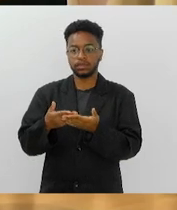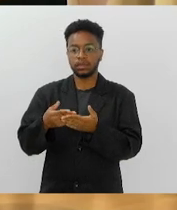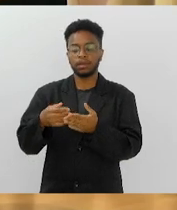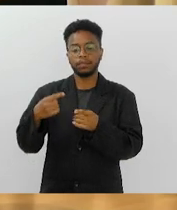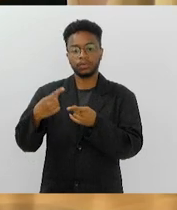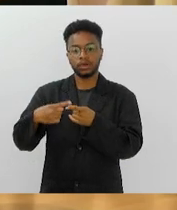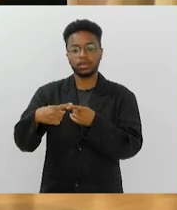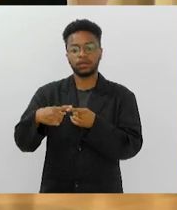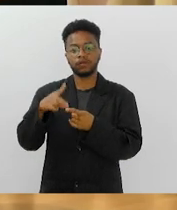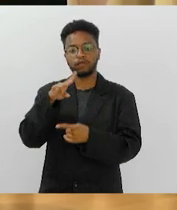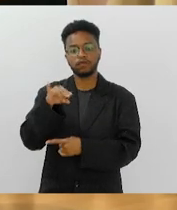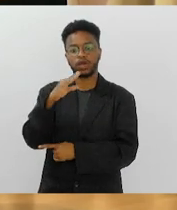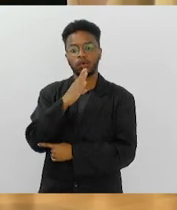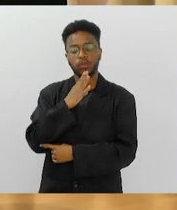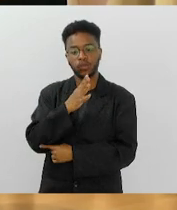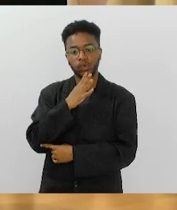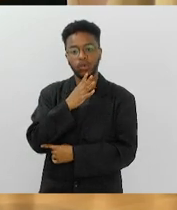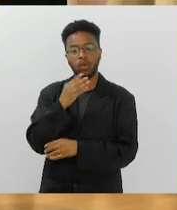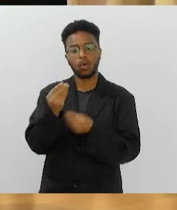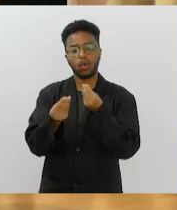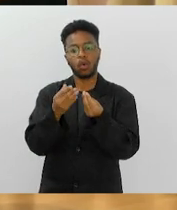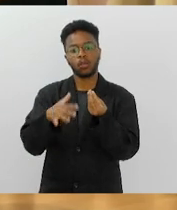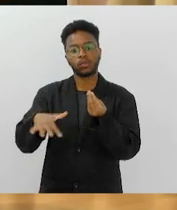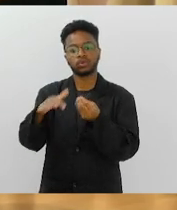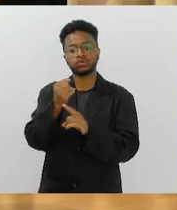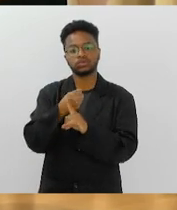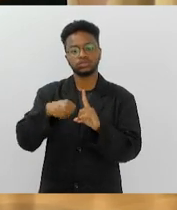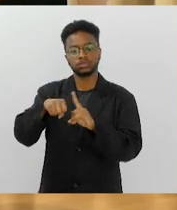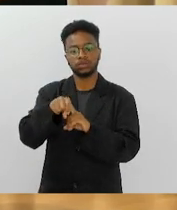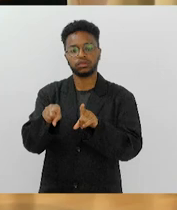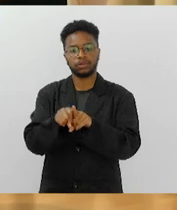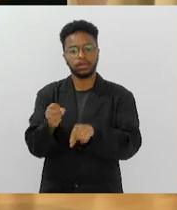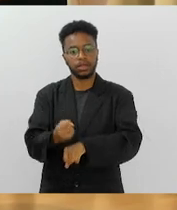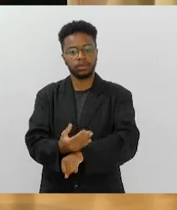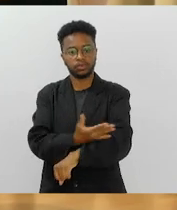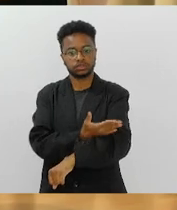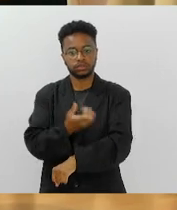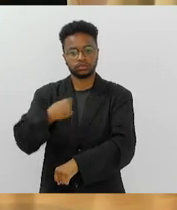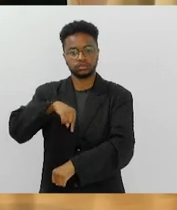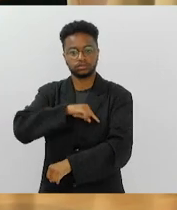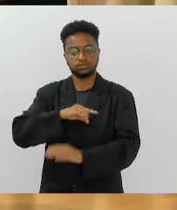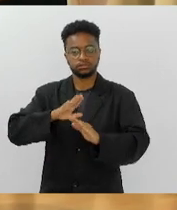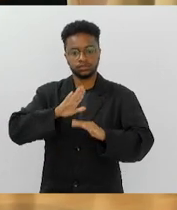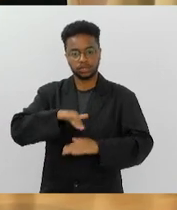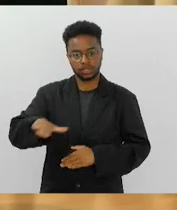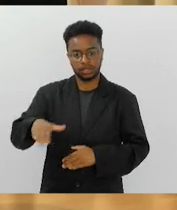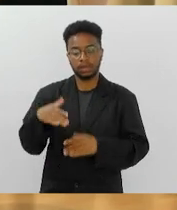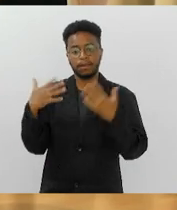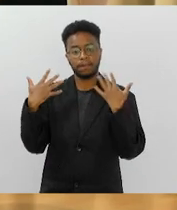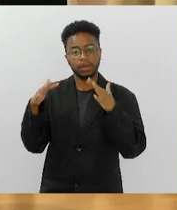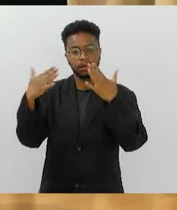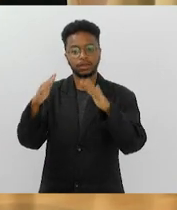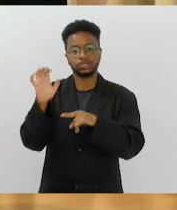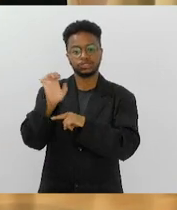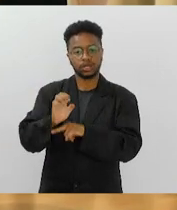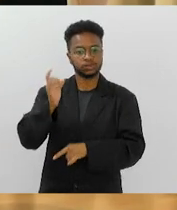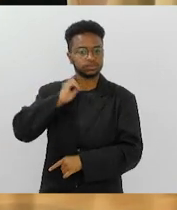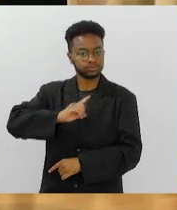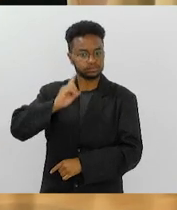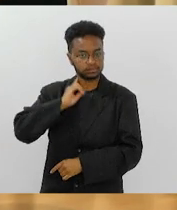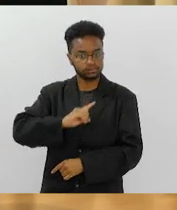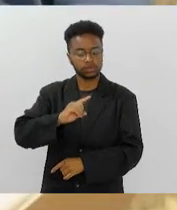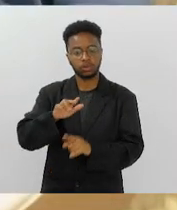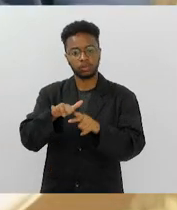conhecer o social e o emocional das nossas crianças, né? Parabéns ao Estado de Minas Gerais por